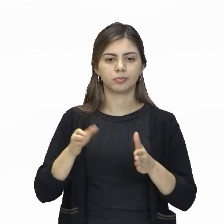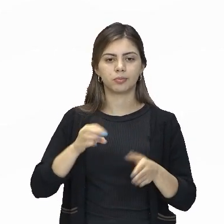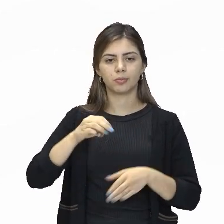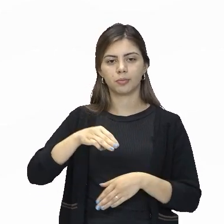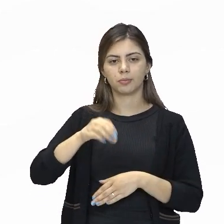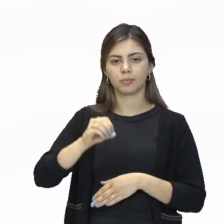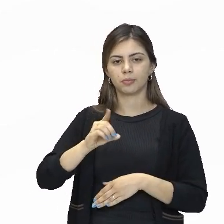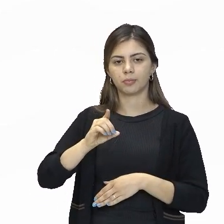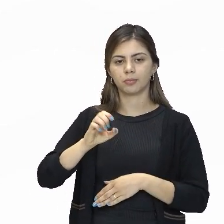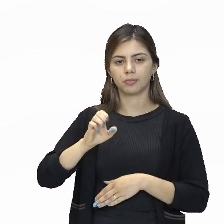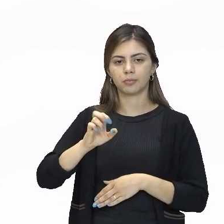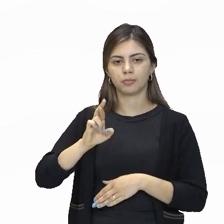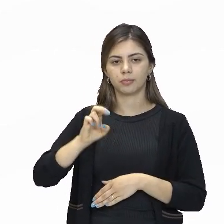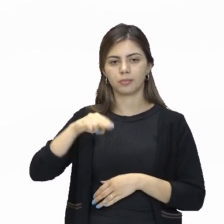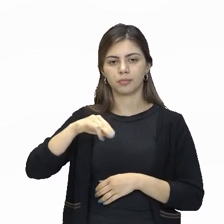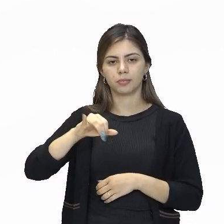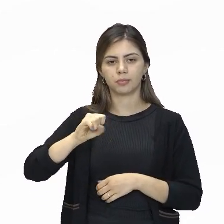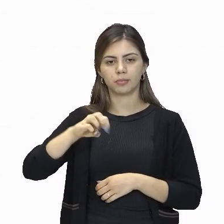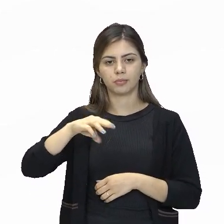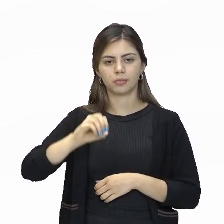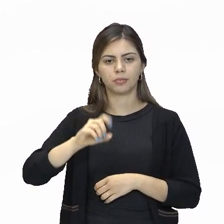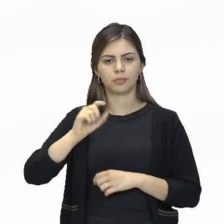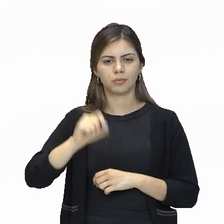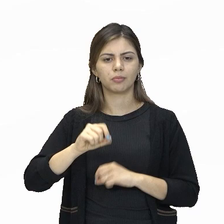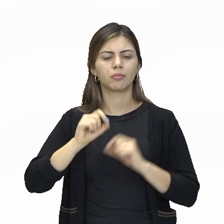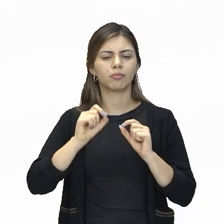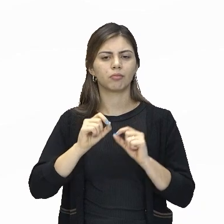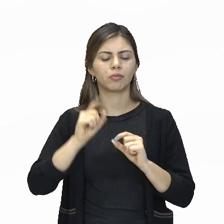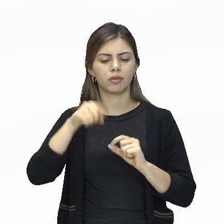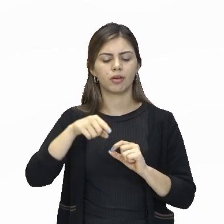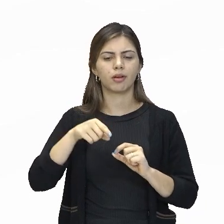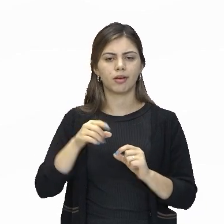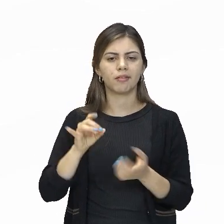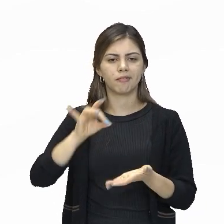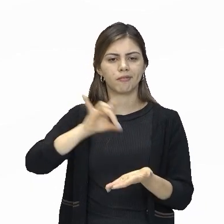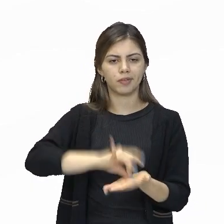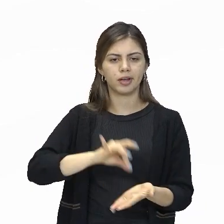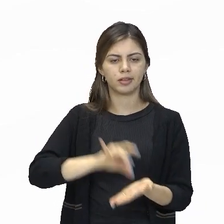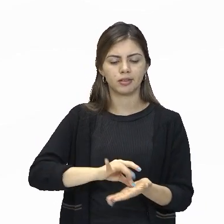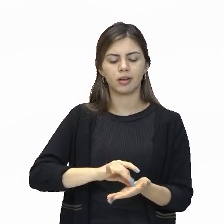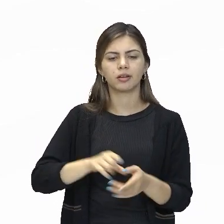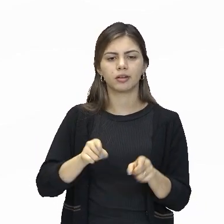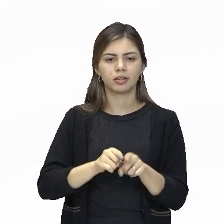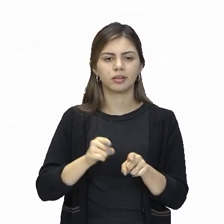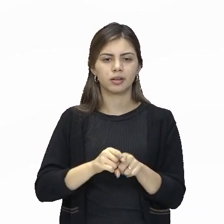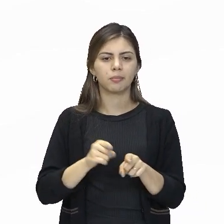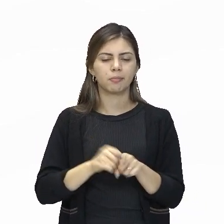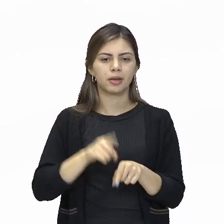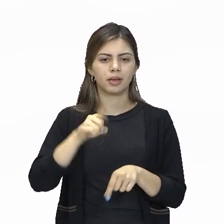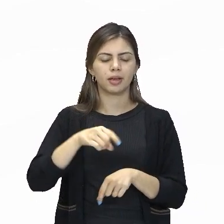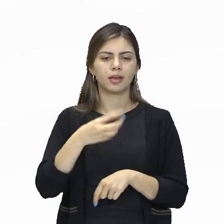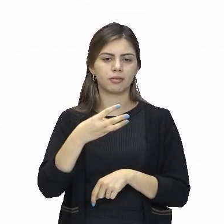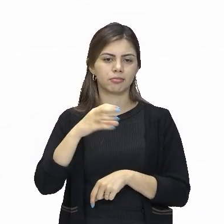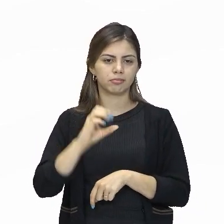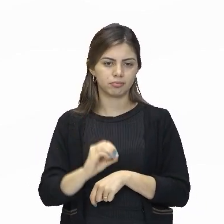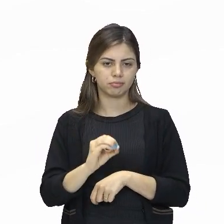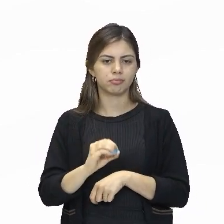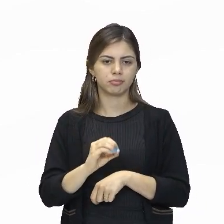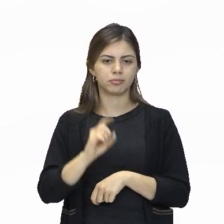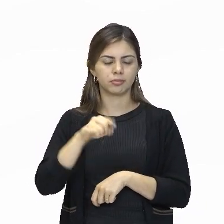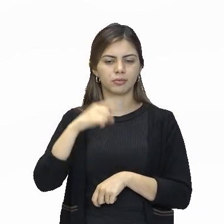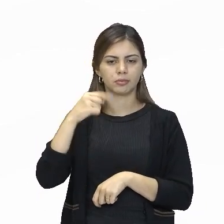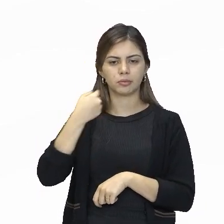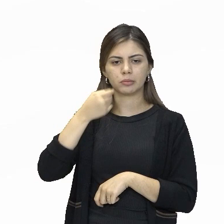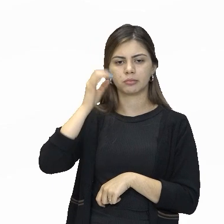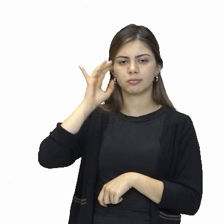Vejo aí, agora é uma fase o quê? De consolidação, e chamada também de geração de 30, que traz a reflexão